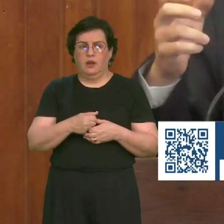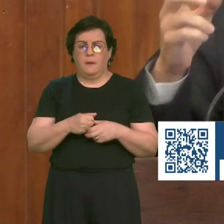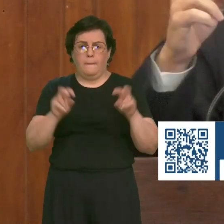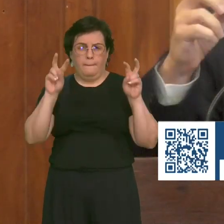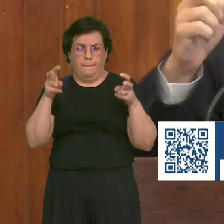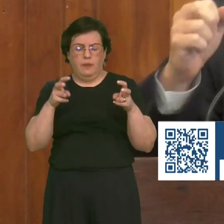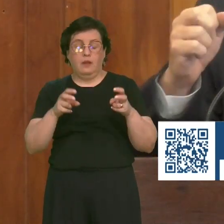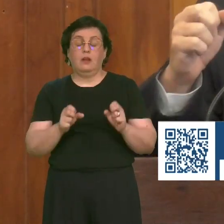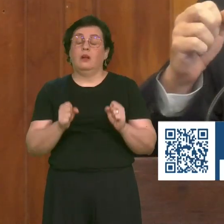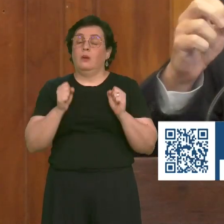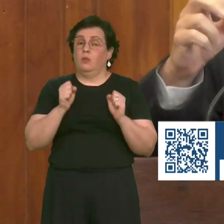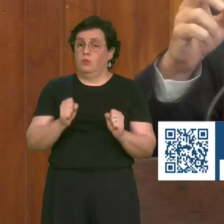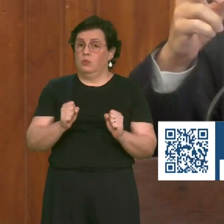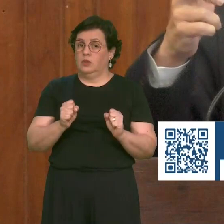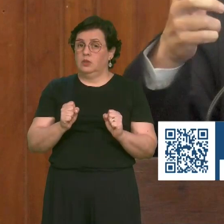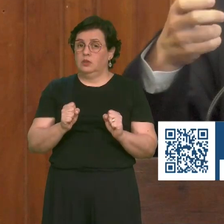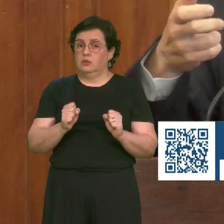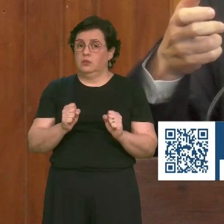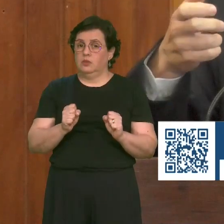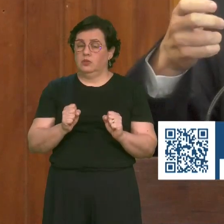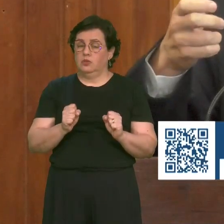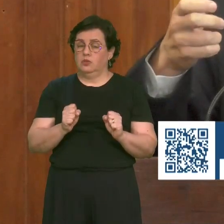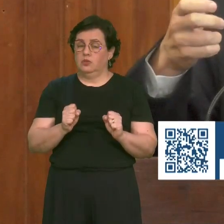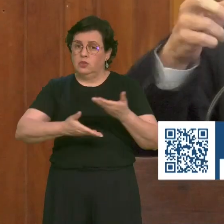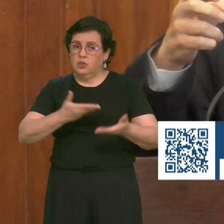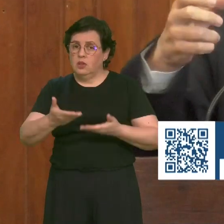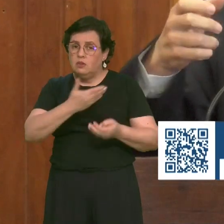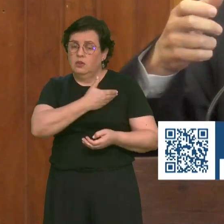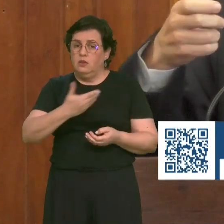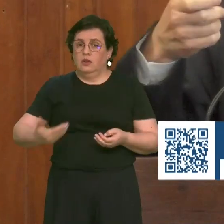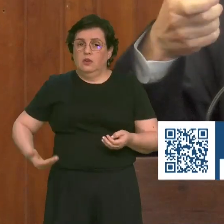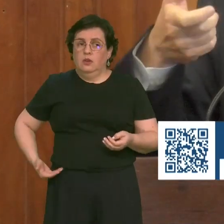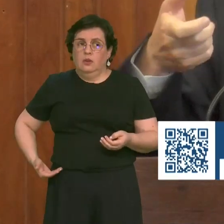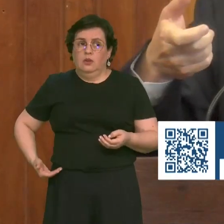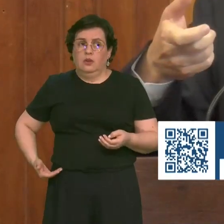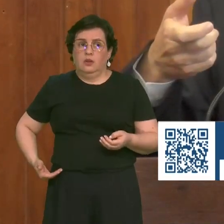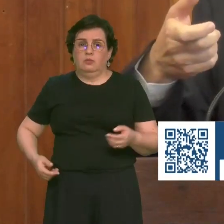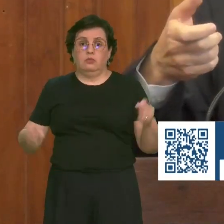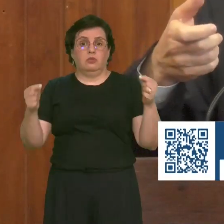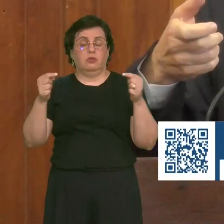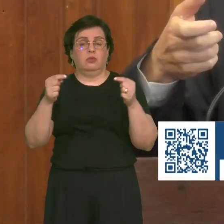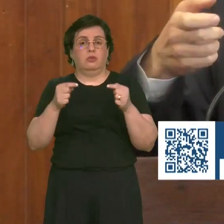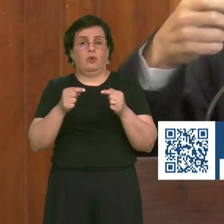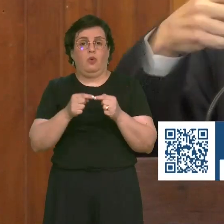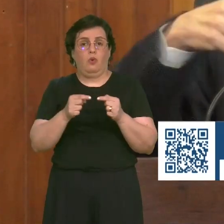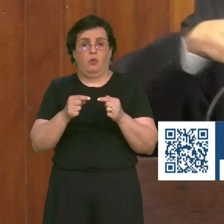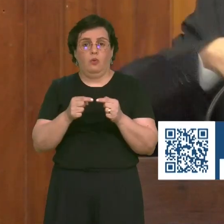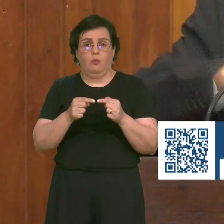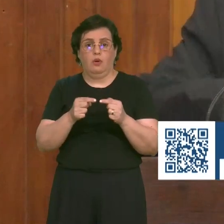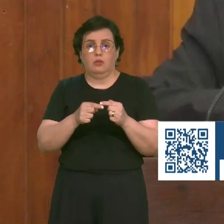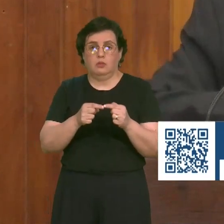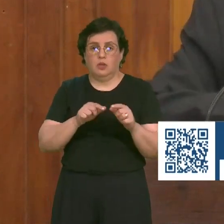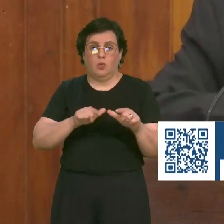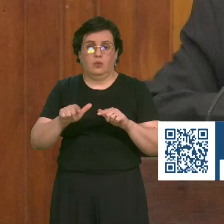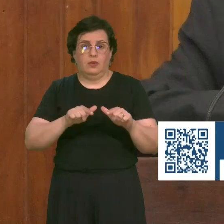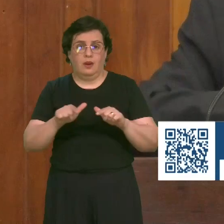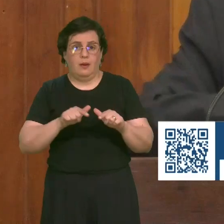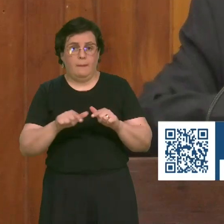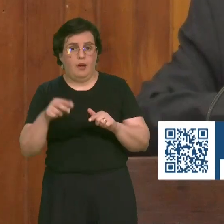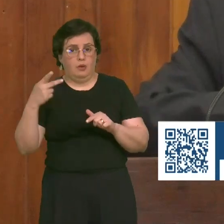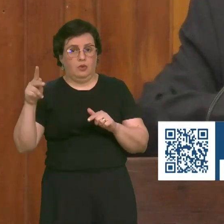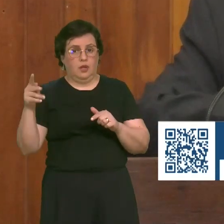da possibilidade de um servidor público compatibilizar atividade dele